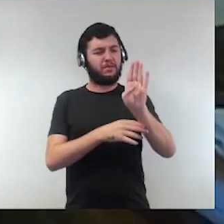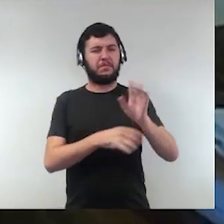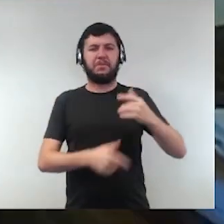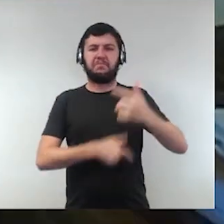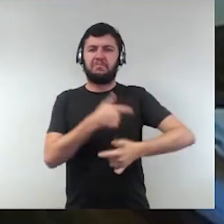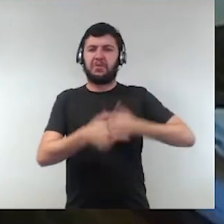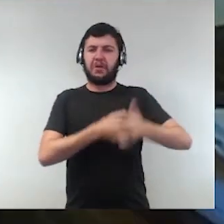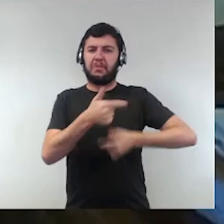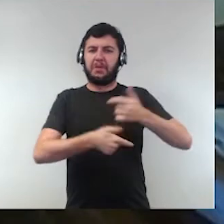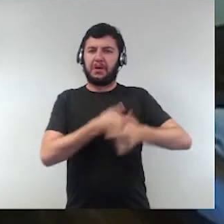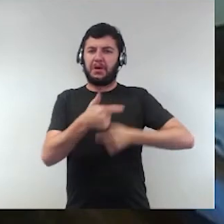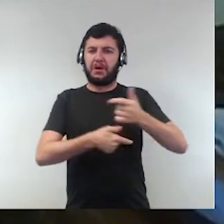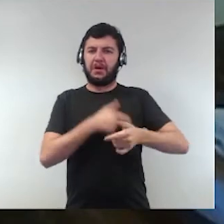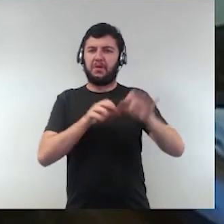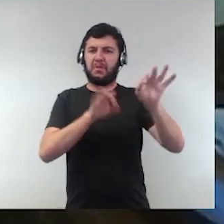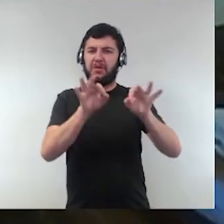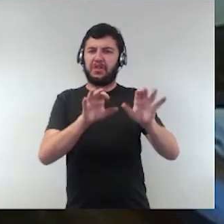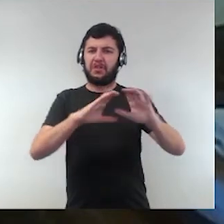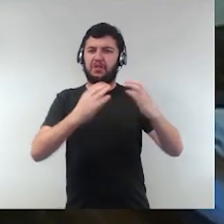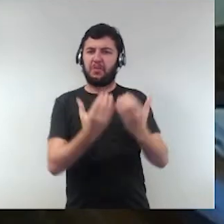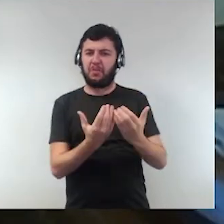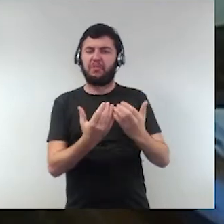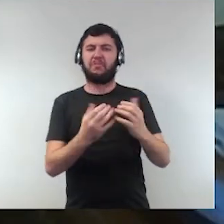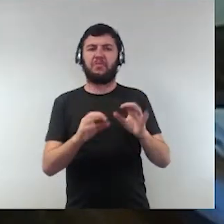iniciativa, a oportunidade